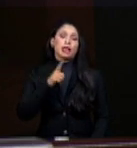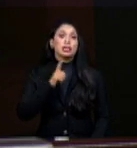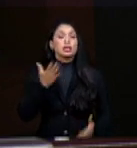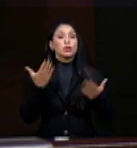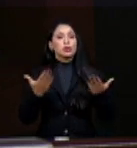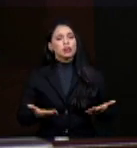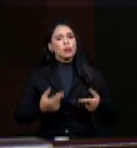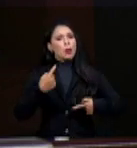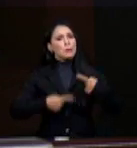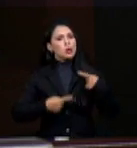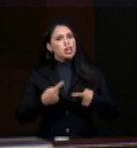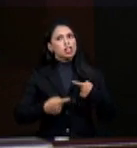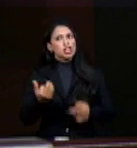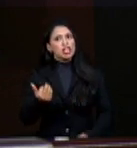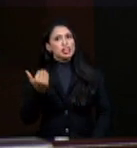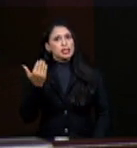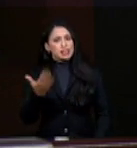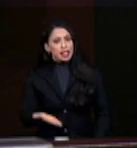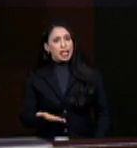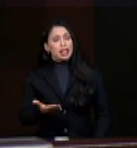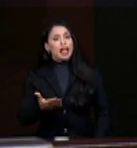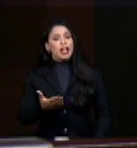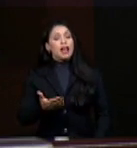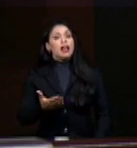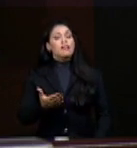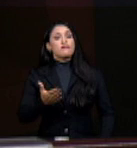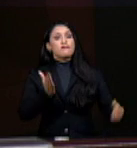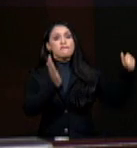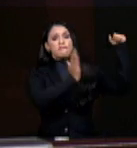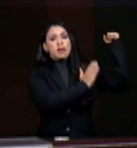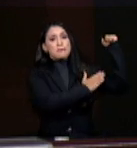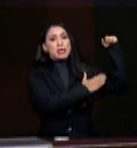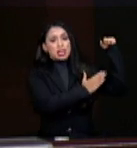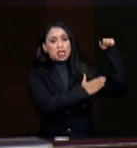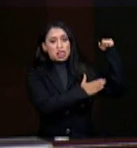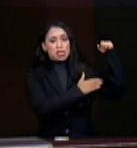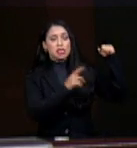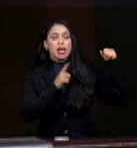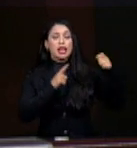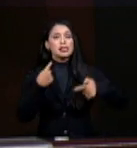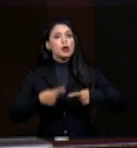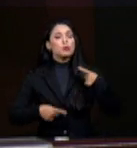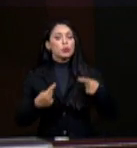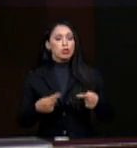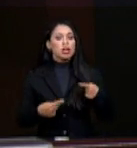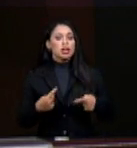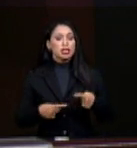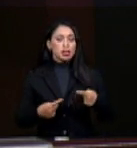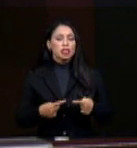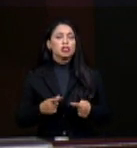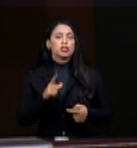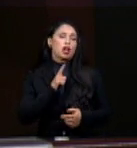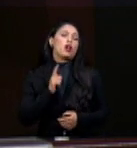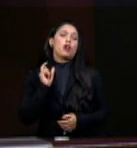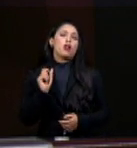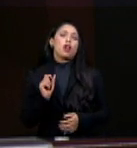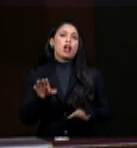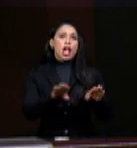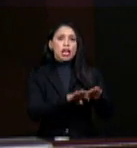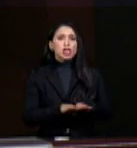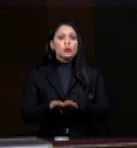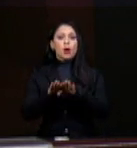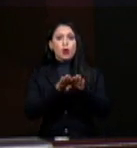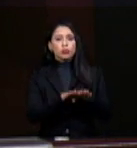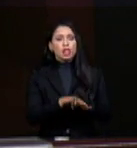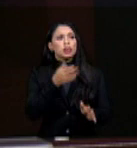política externa feminista desde 2017. Esta política externa feminista coloca a igualdade de